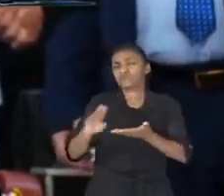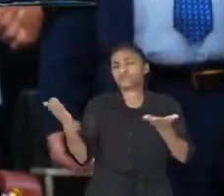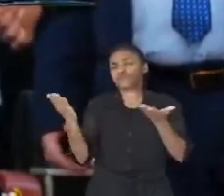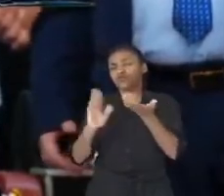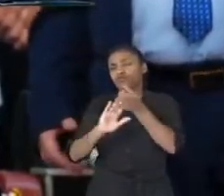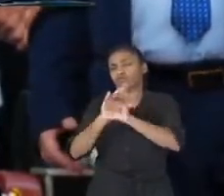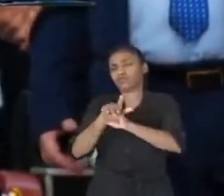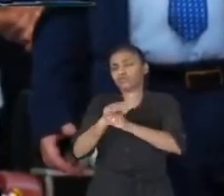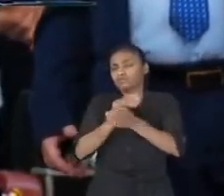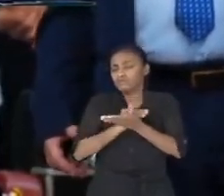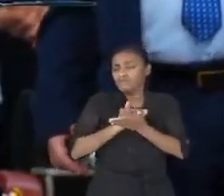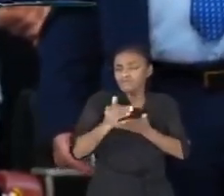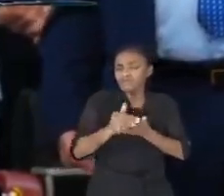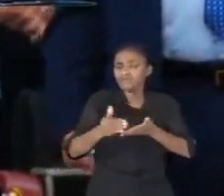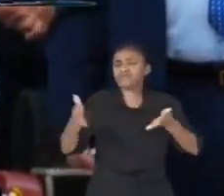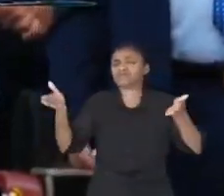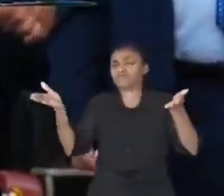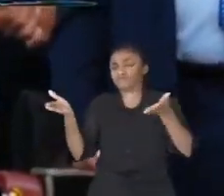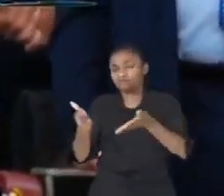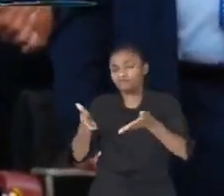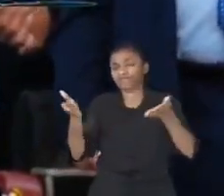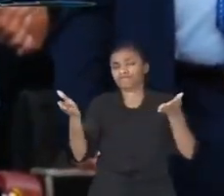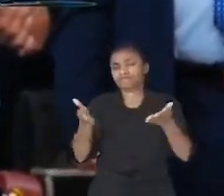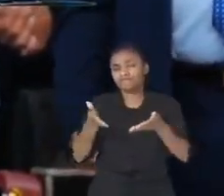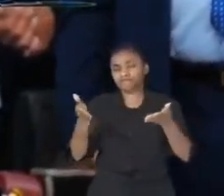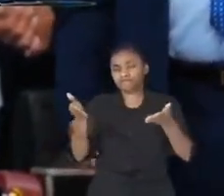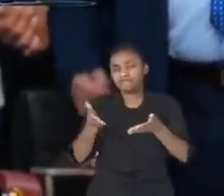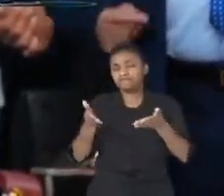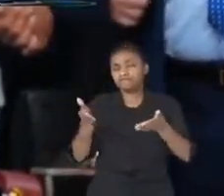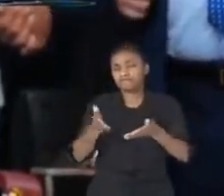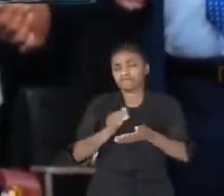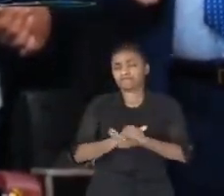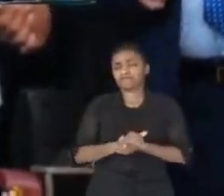faz isso agora, agora, agora,